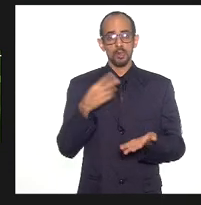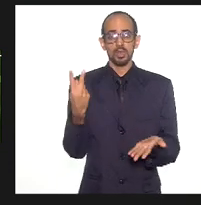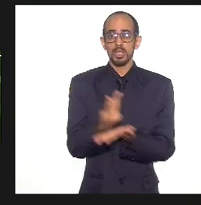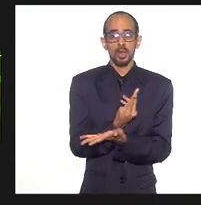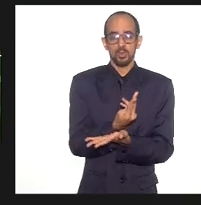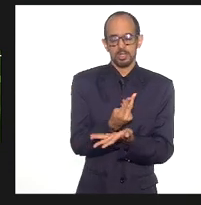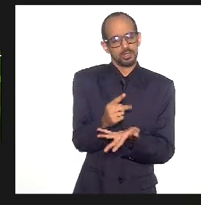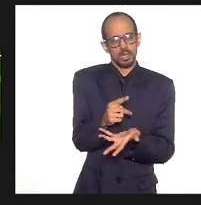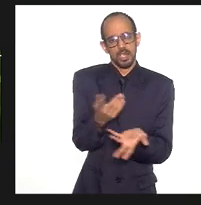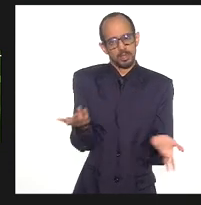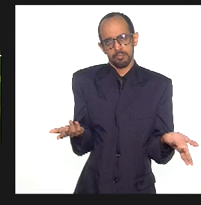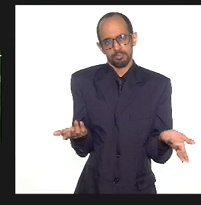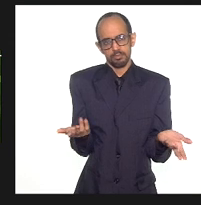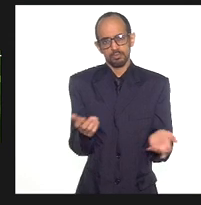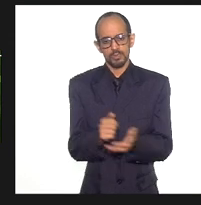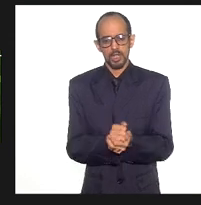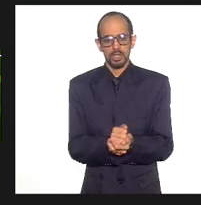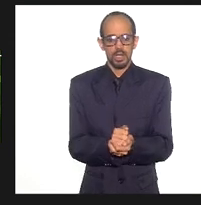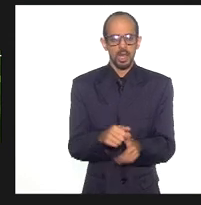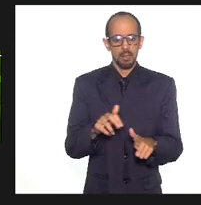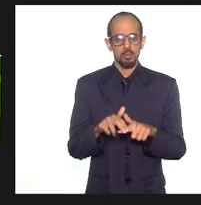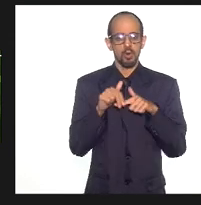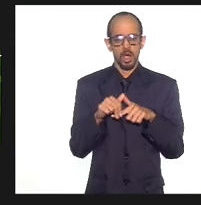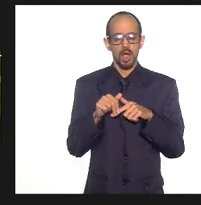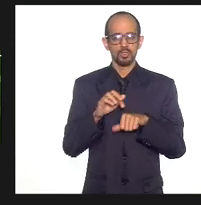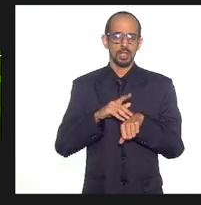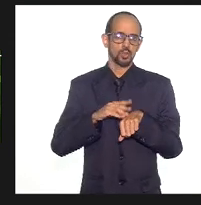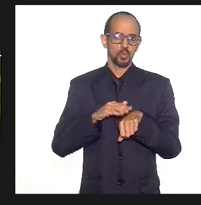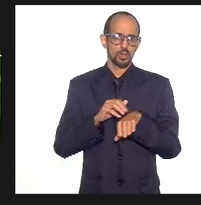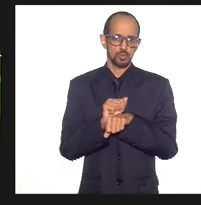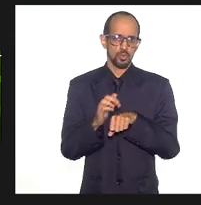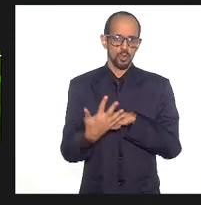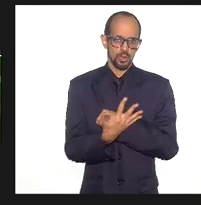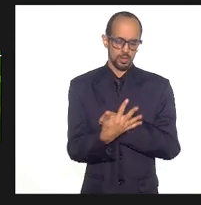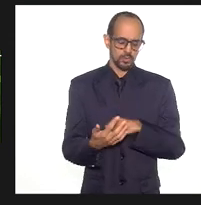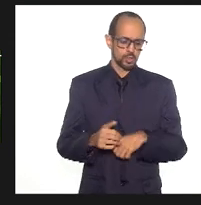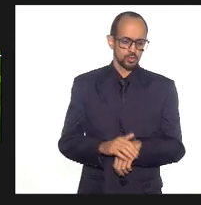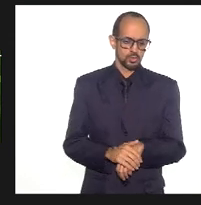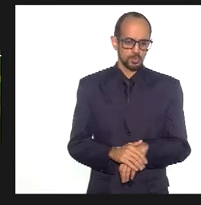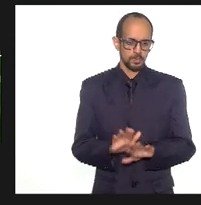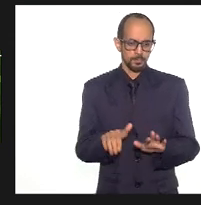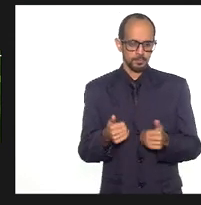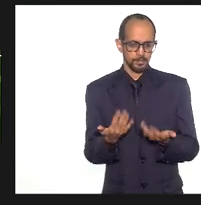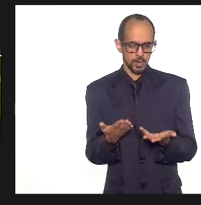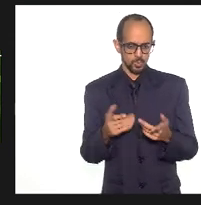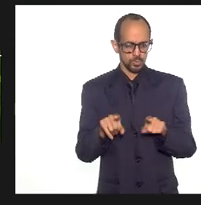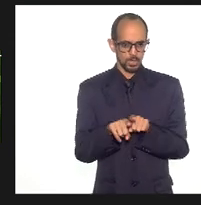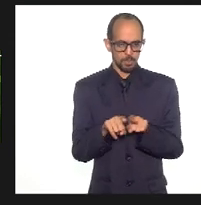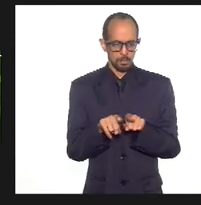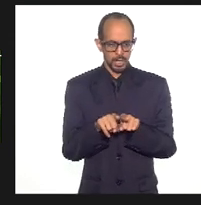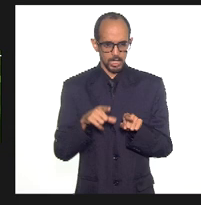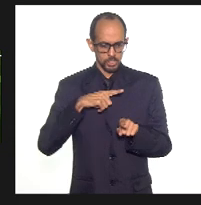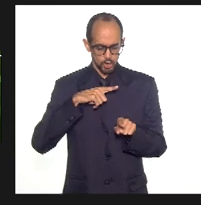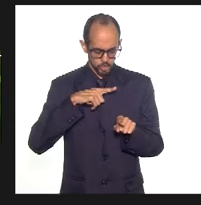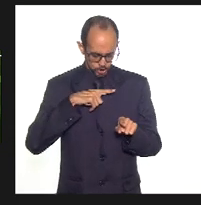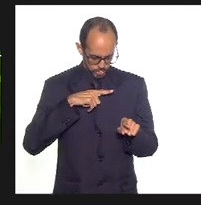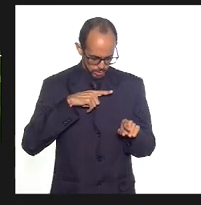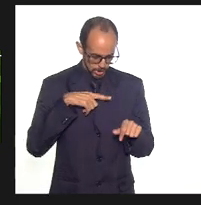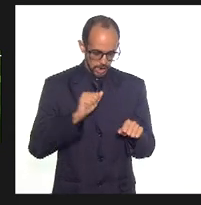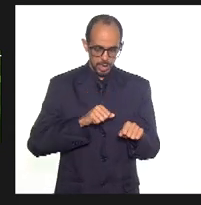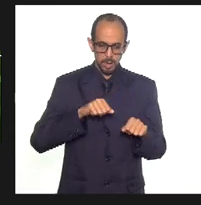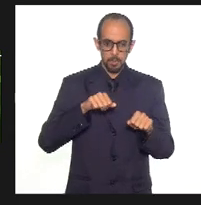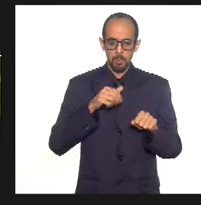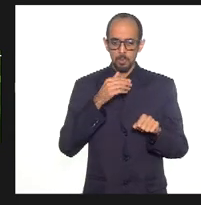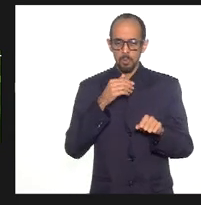resposta a essa doença. Então, ali também a gente indica quais são os FPSOs, né,